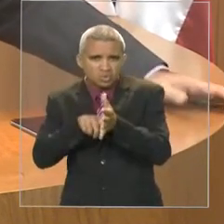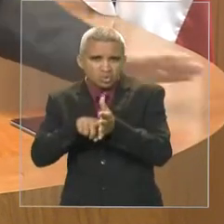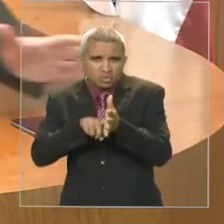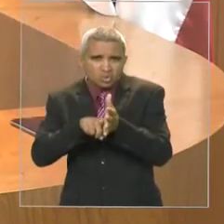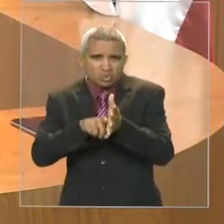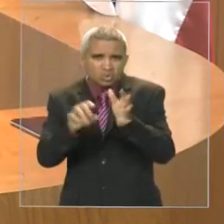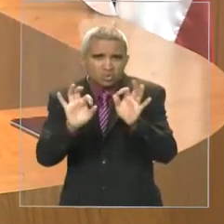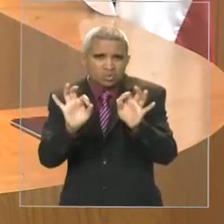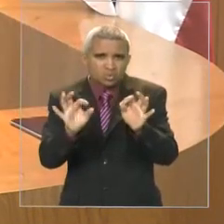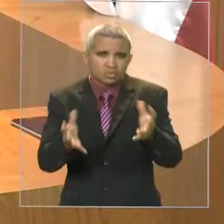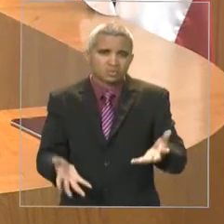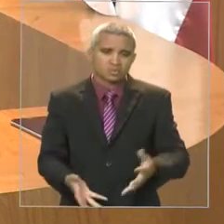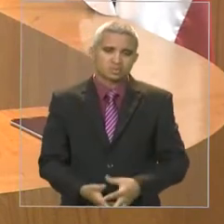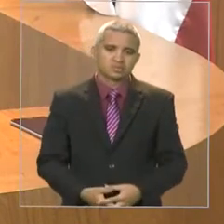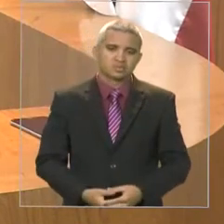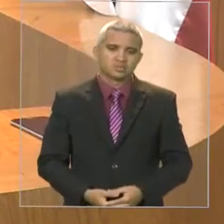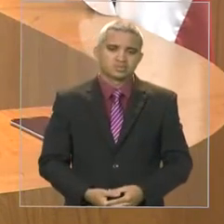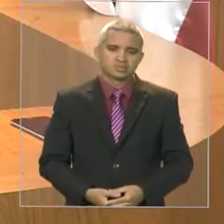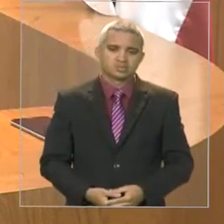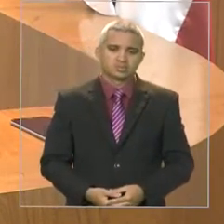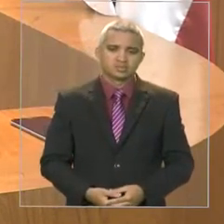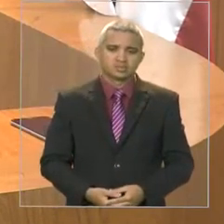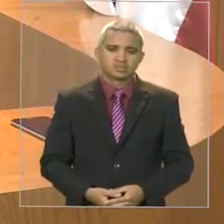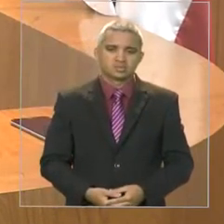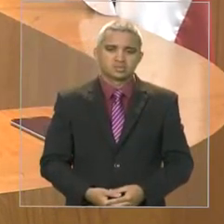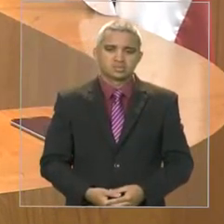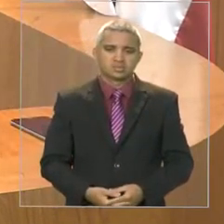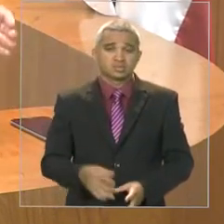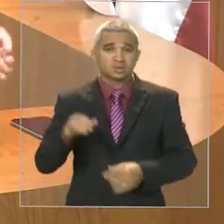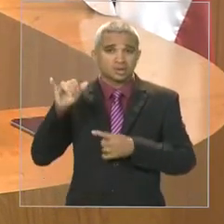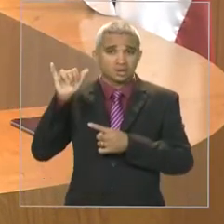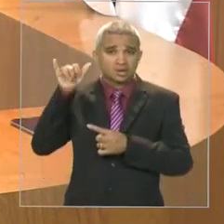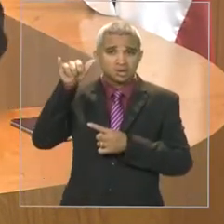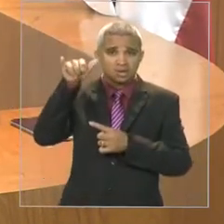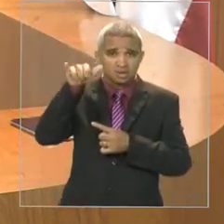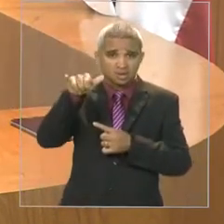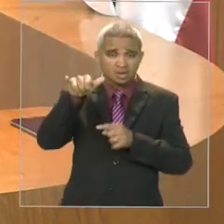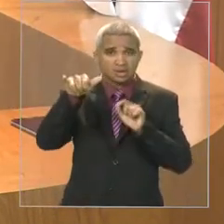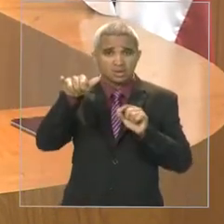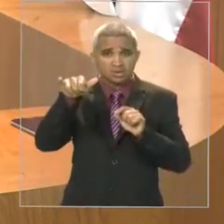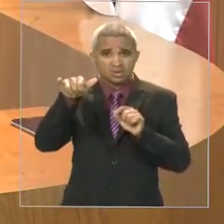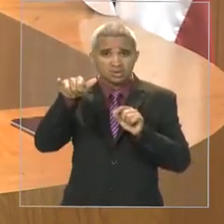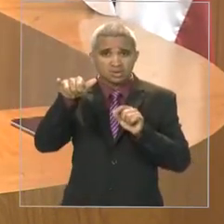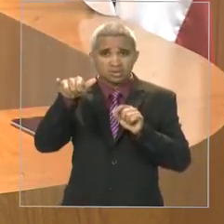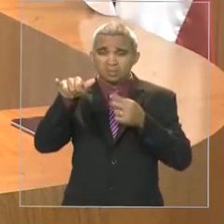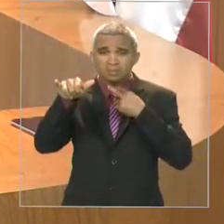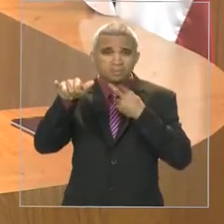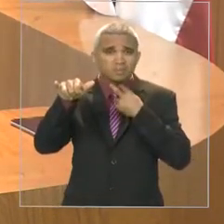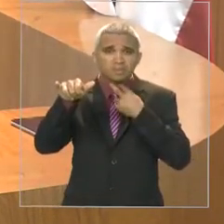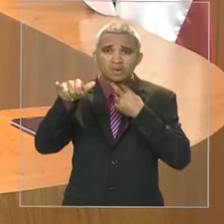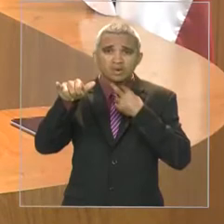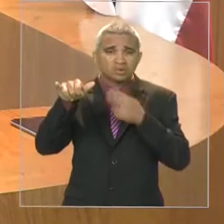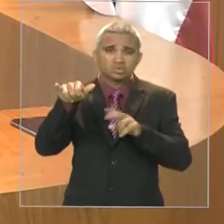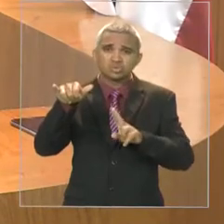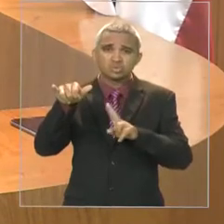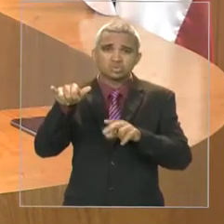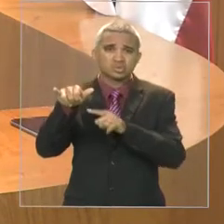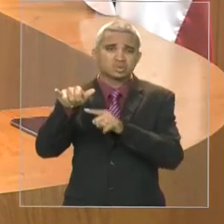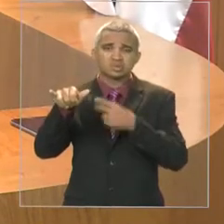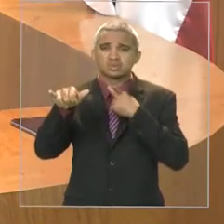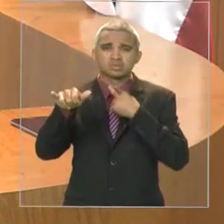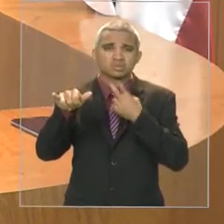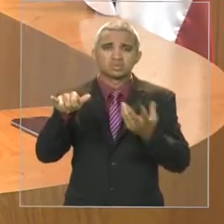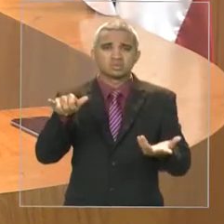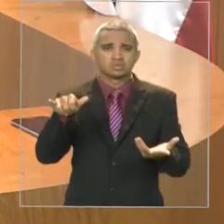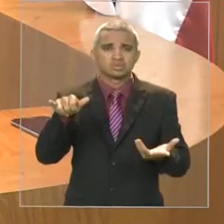A aeronave sequer foi licitado um objeto que sequer se pode voar, sequer pode